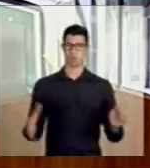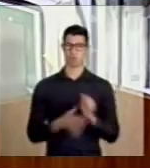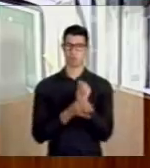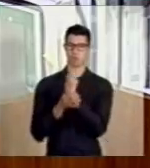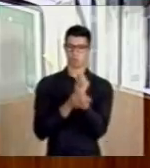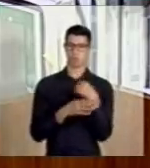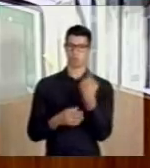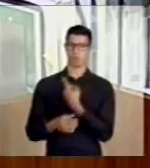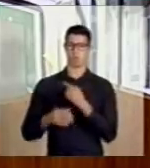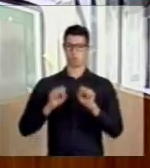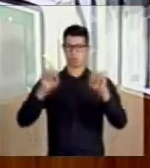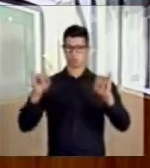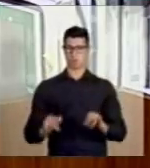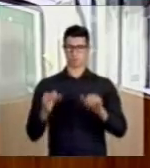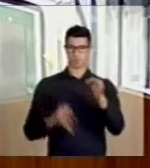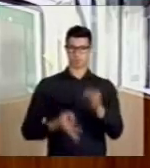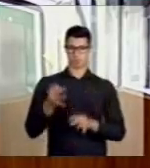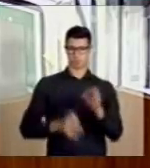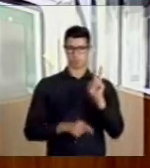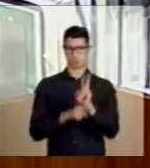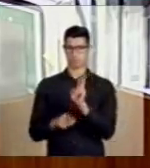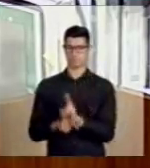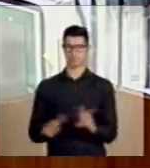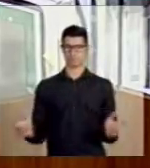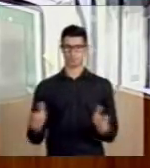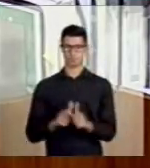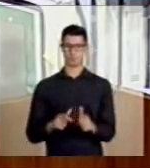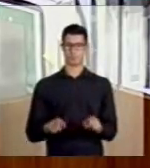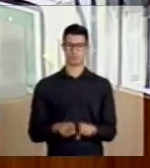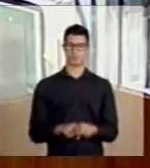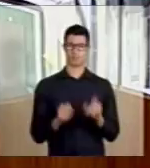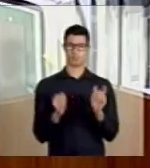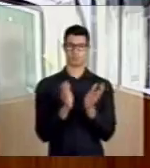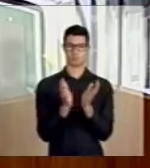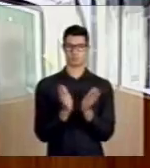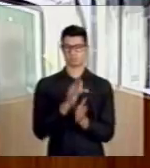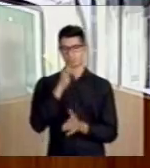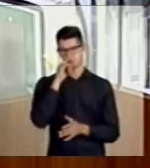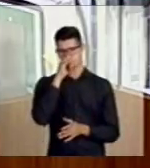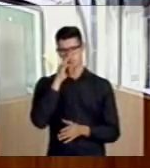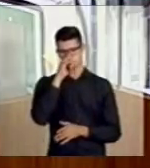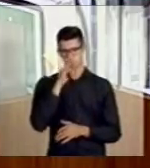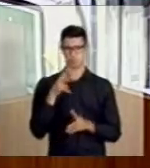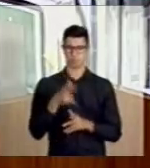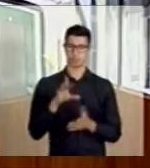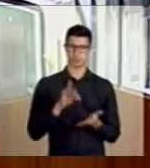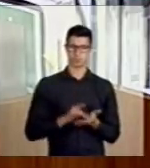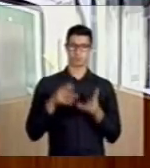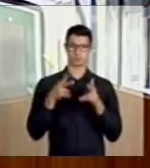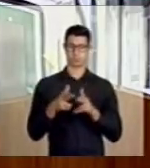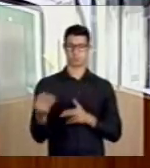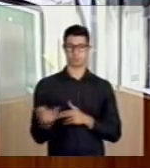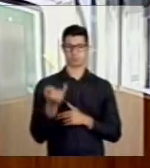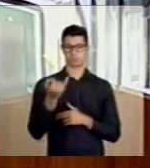em nosso sistema jurídico proteção às minorias e aos grupos vulneráveis qualifica-se, na verdade, como um